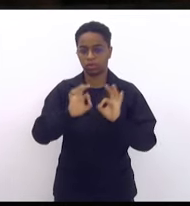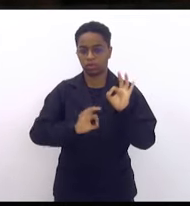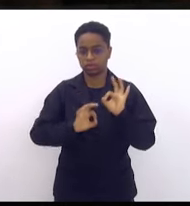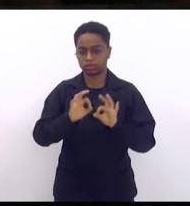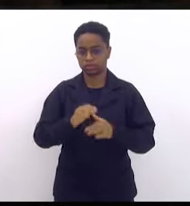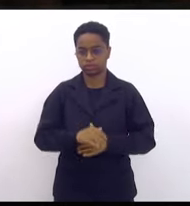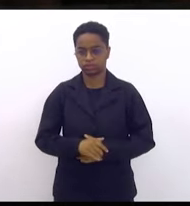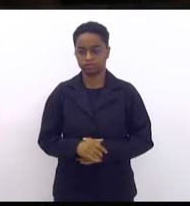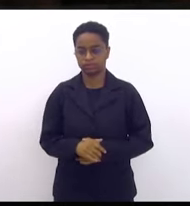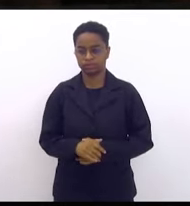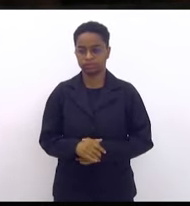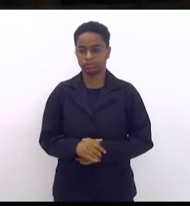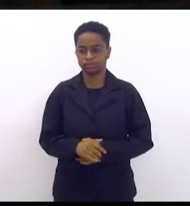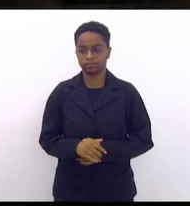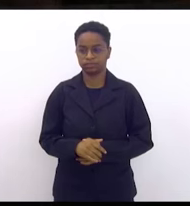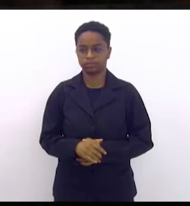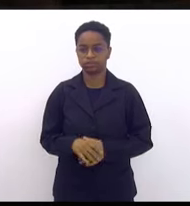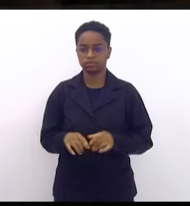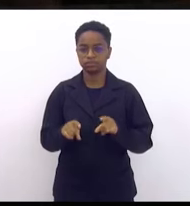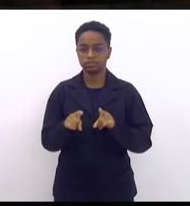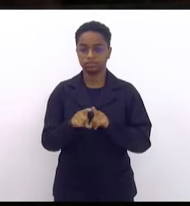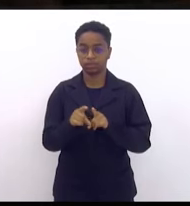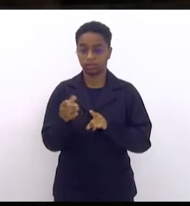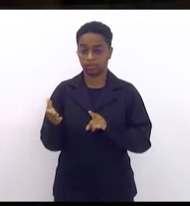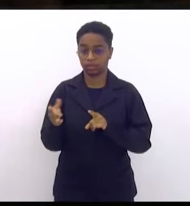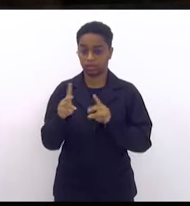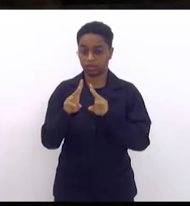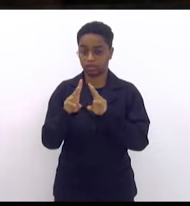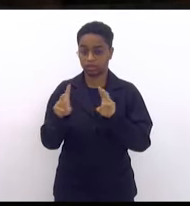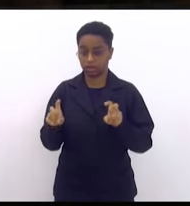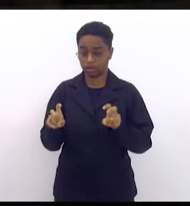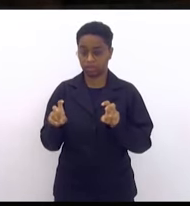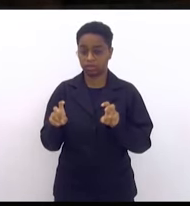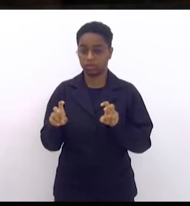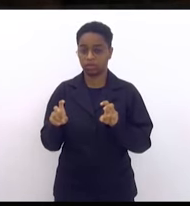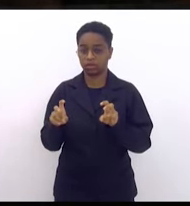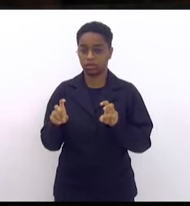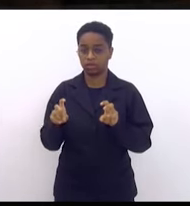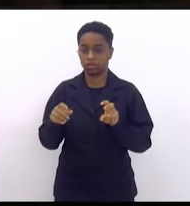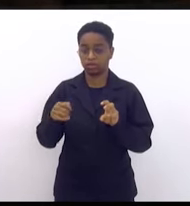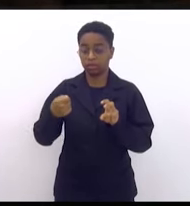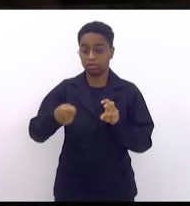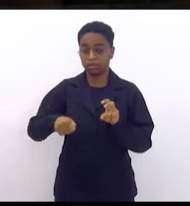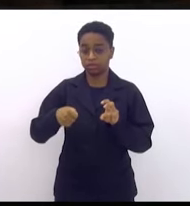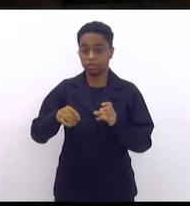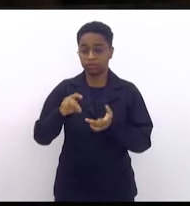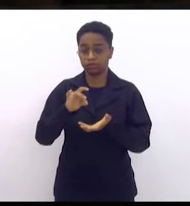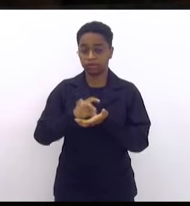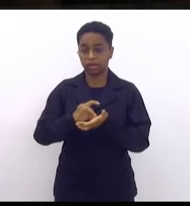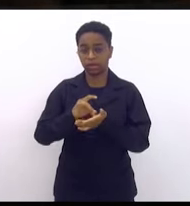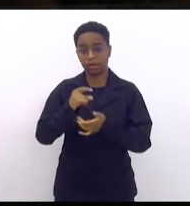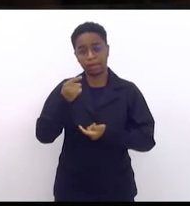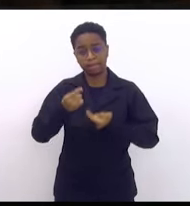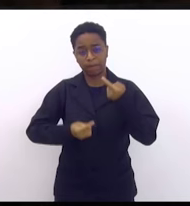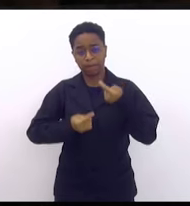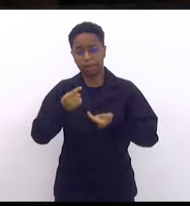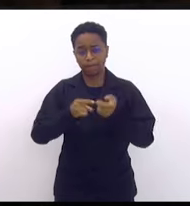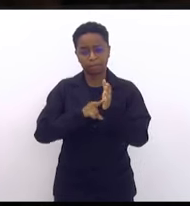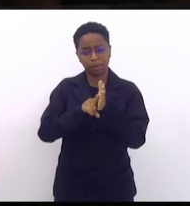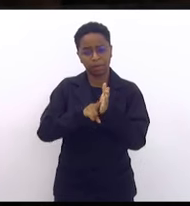organizado. Uma questão como essa teria que ser profundamente